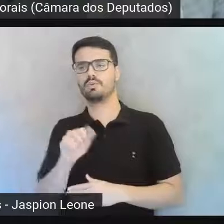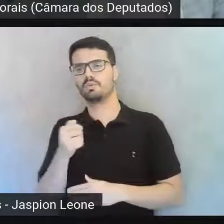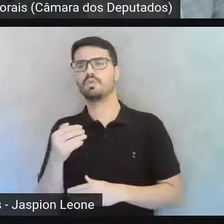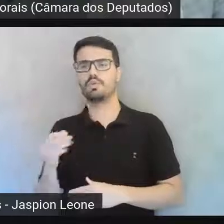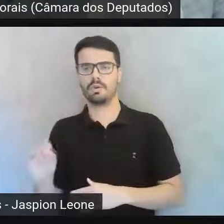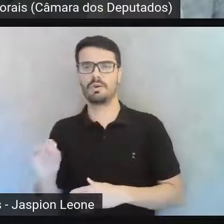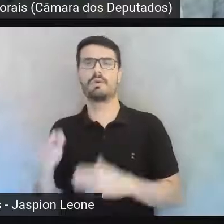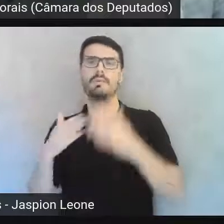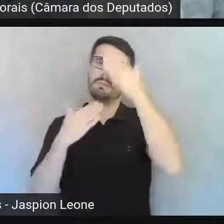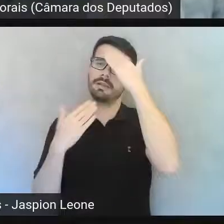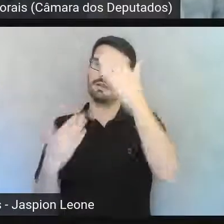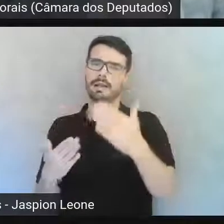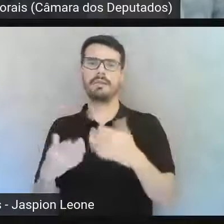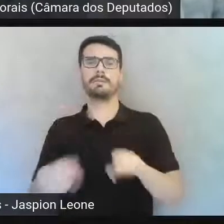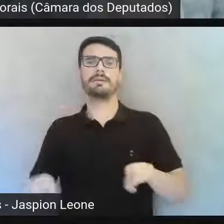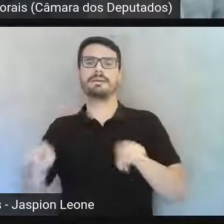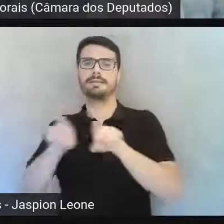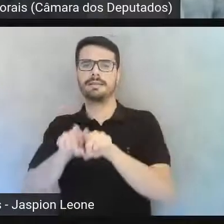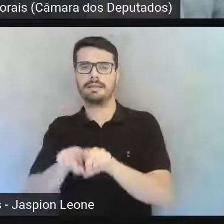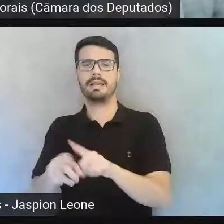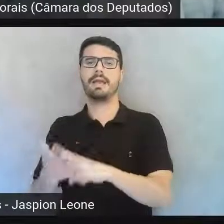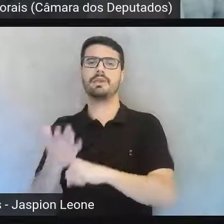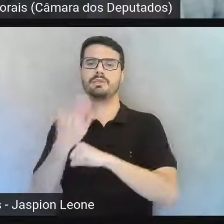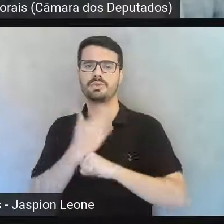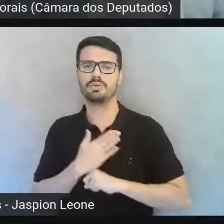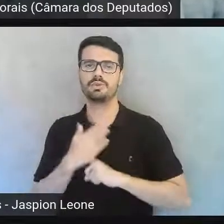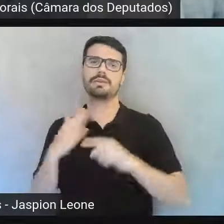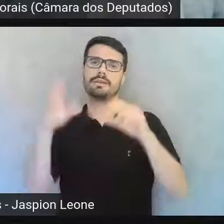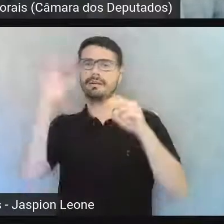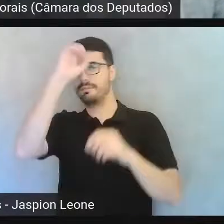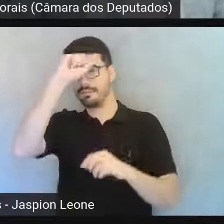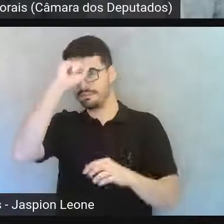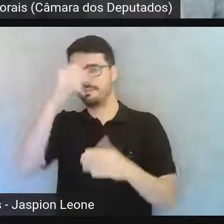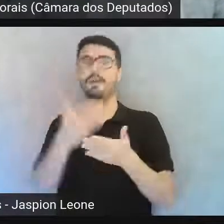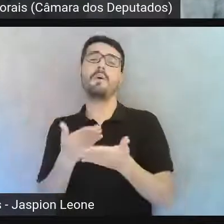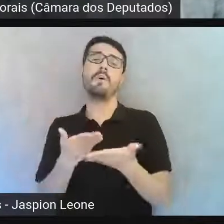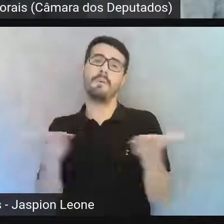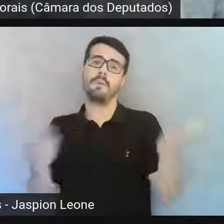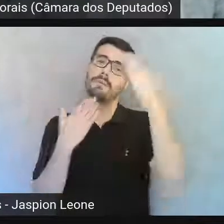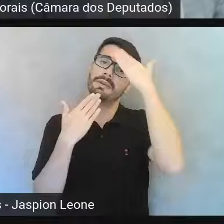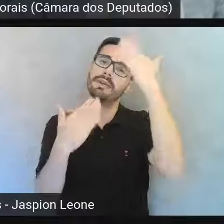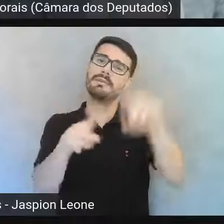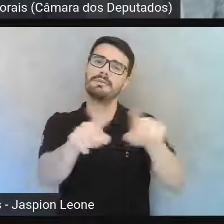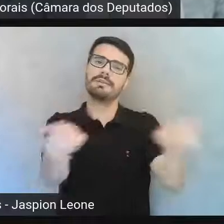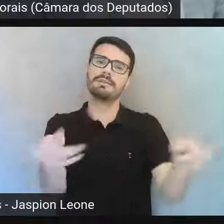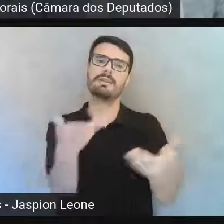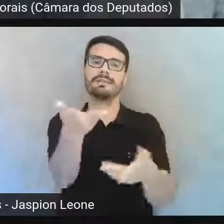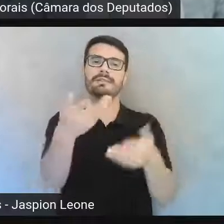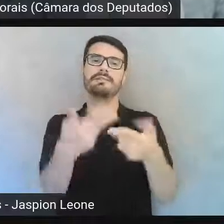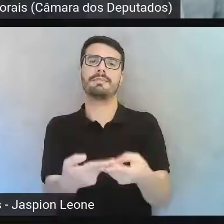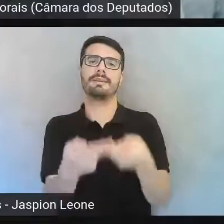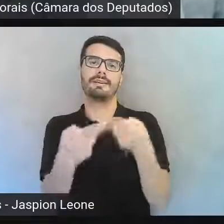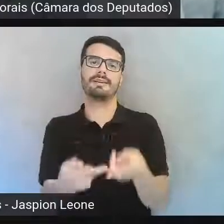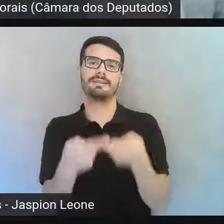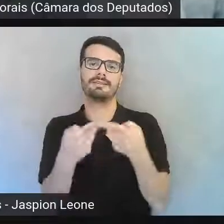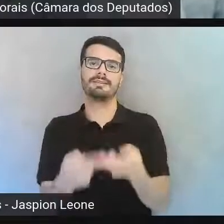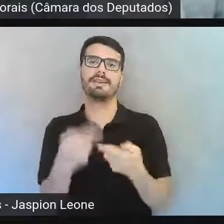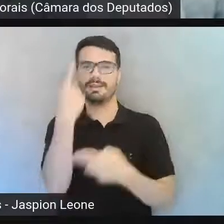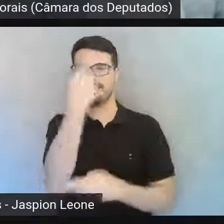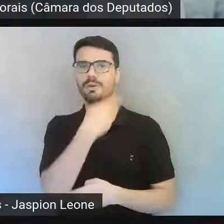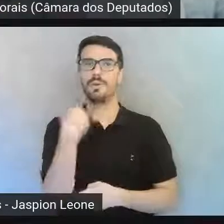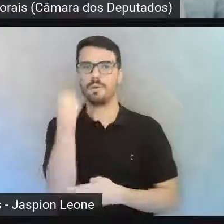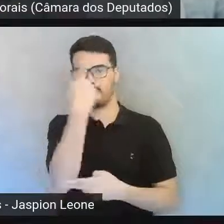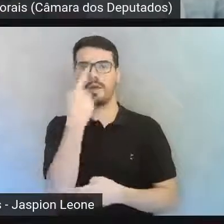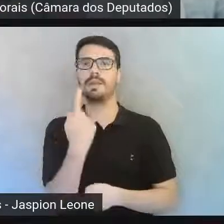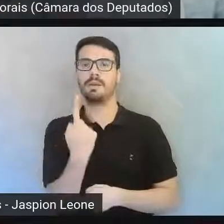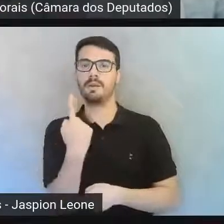aí, pela ajuda, pelo aprendizado. E agradecer a todos que nos ouviram aí, né? Porque ter paciência aí, 1h30, né? A